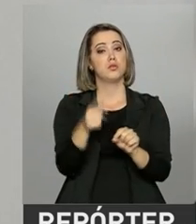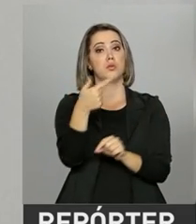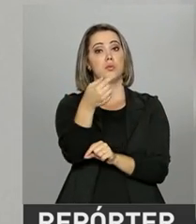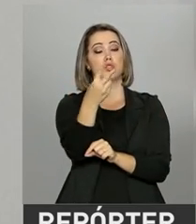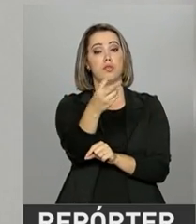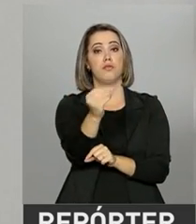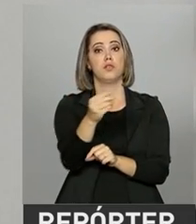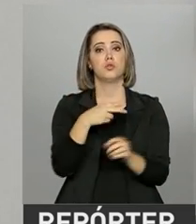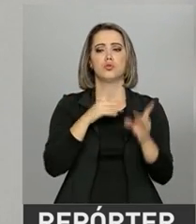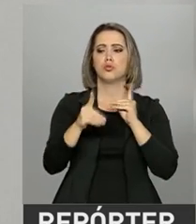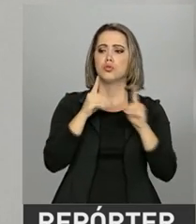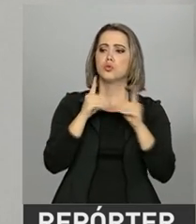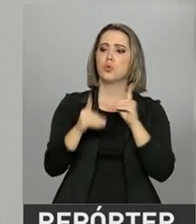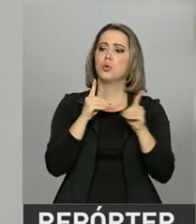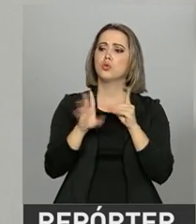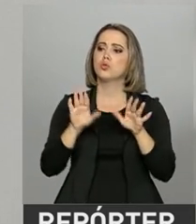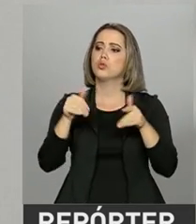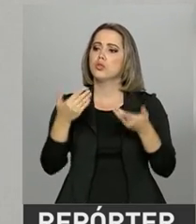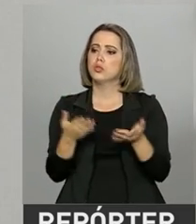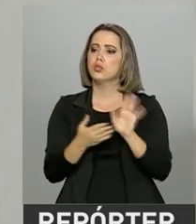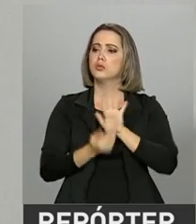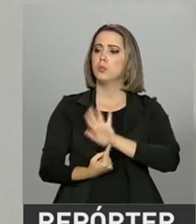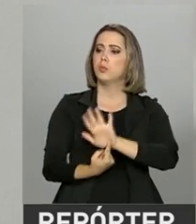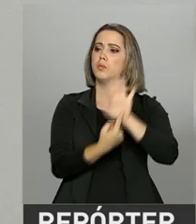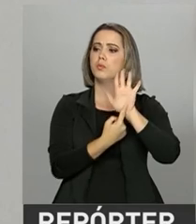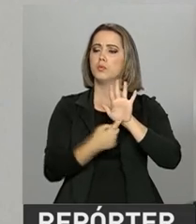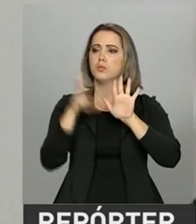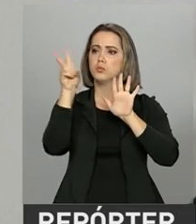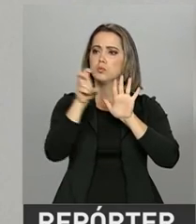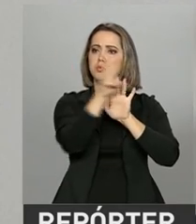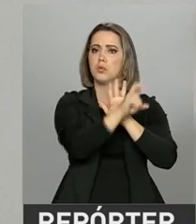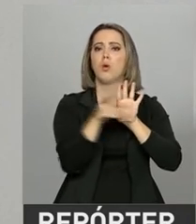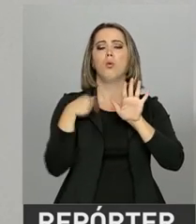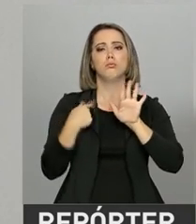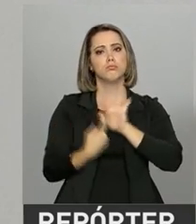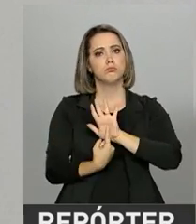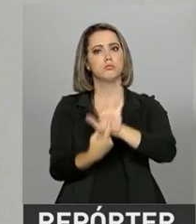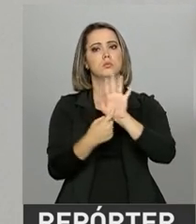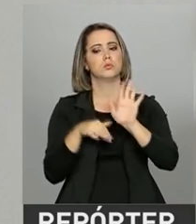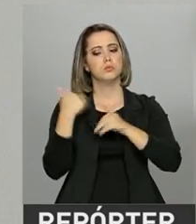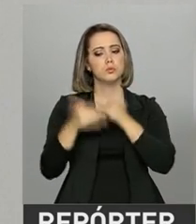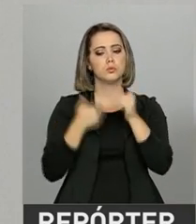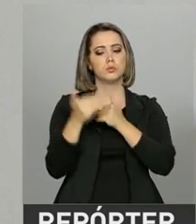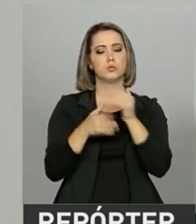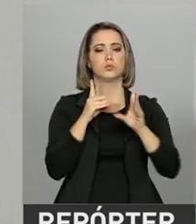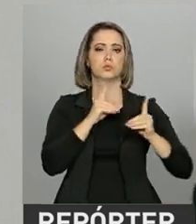debater com a causa os assuntos claramente avançar nas discussões